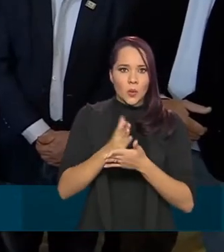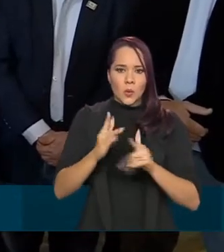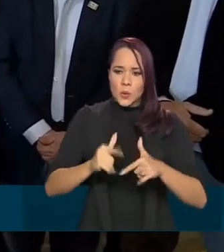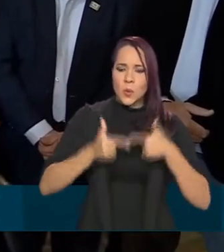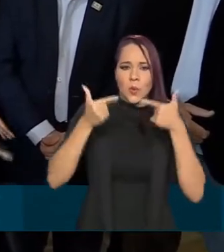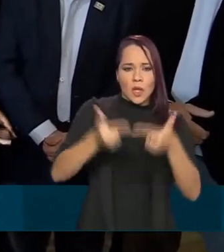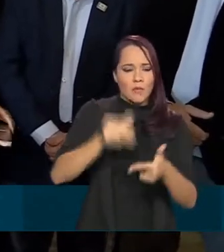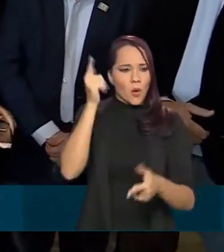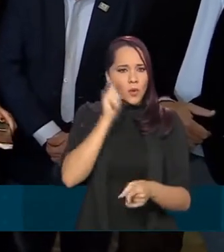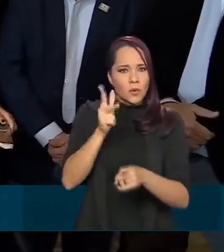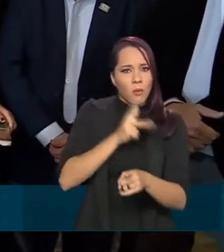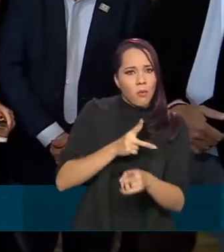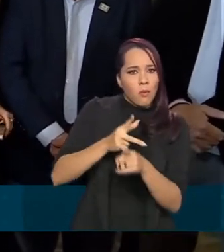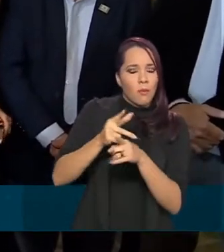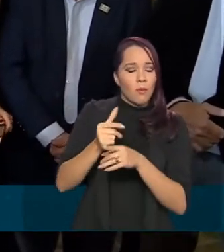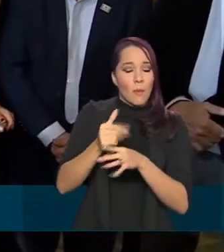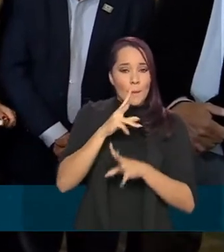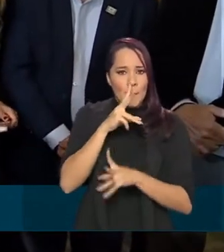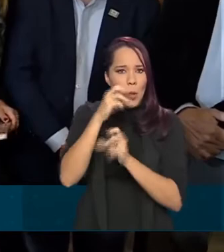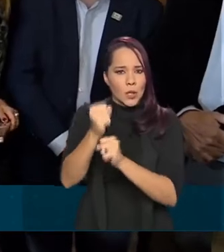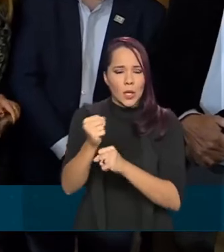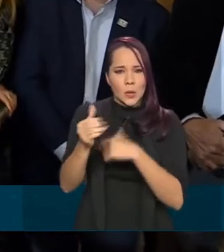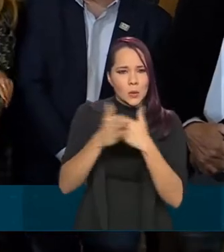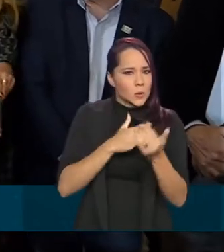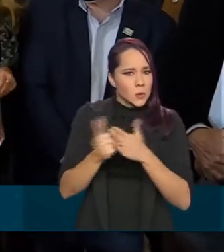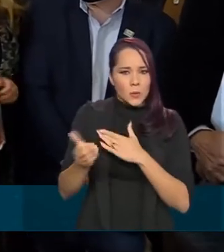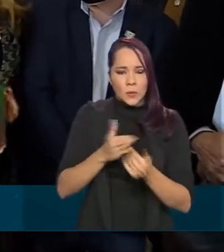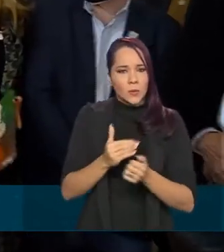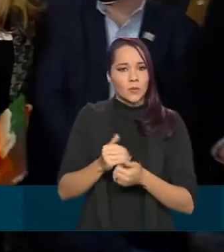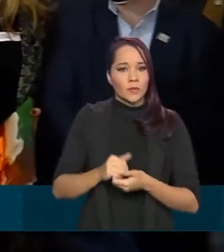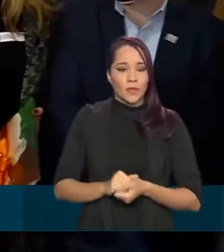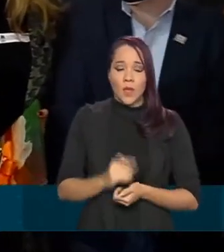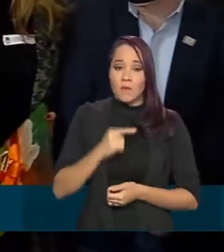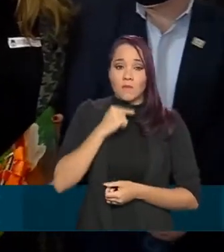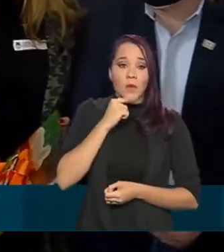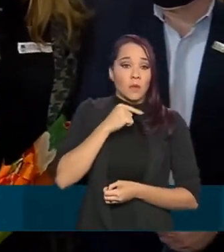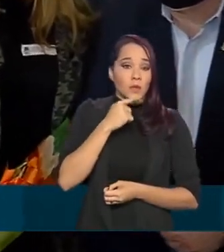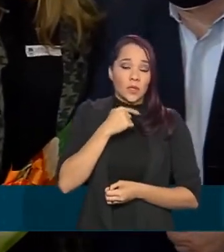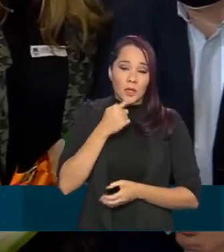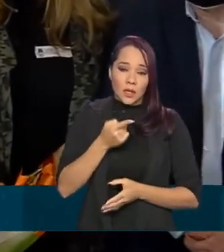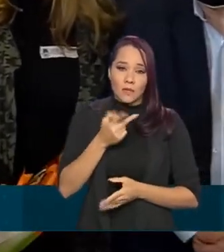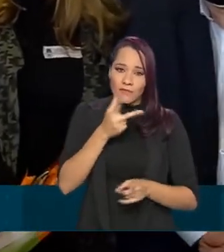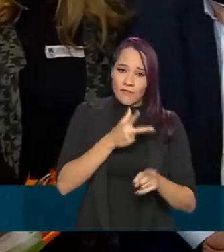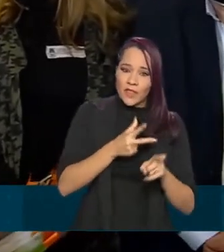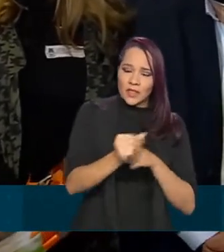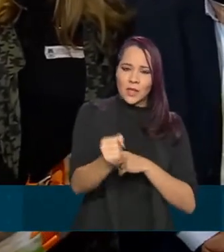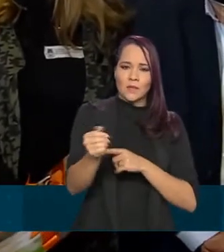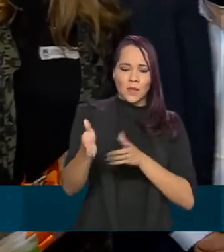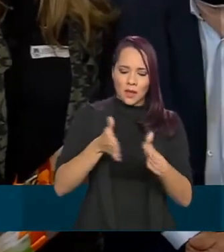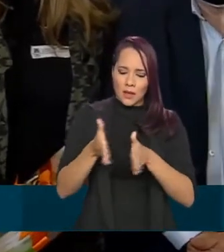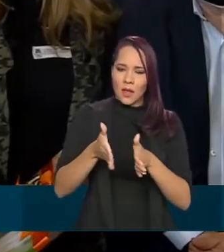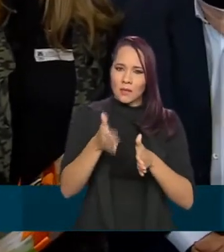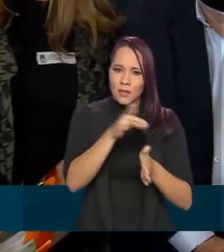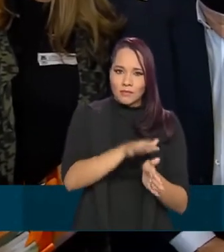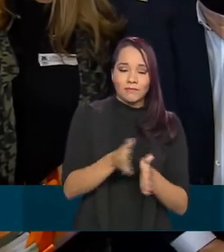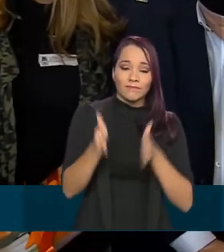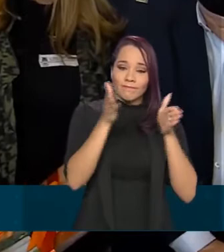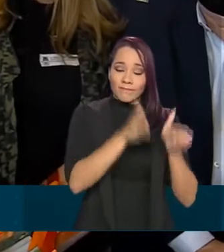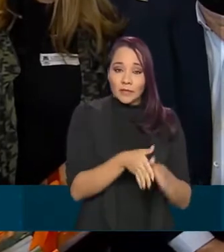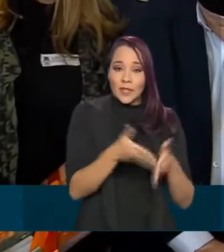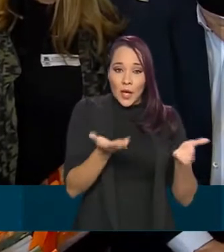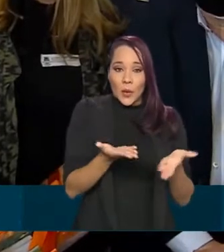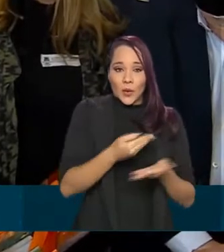tomar o poder a qualquer preço. Né? Não conseguiram, vencemos aquela etapa. E acredito